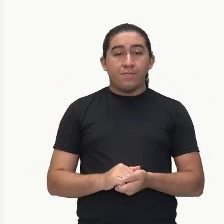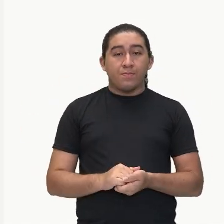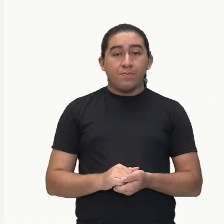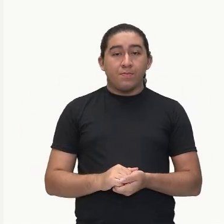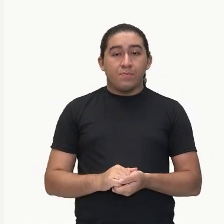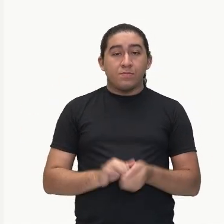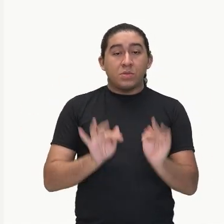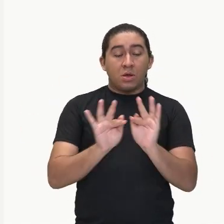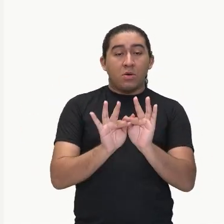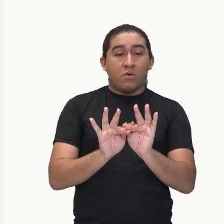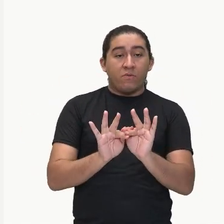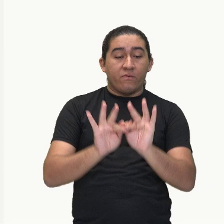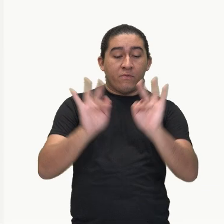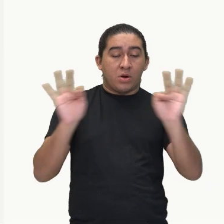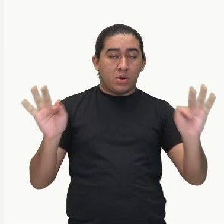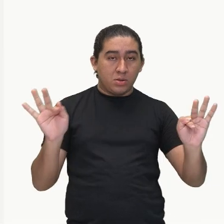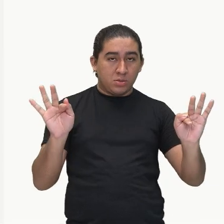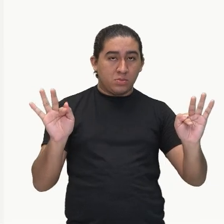Doces